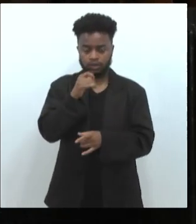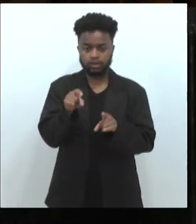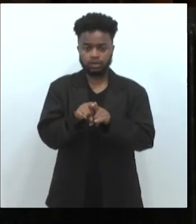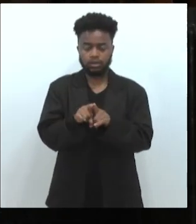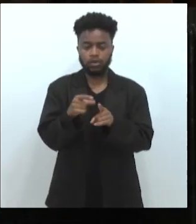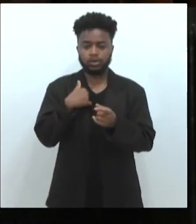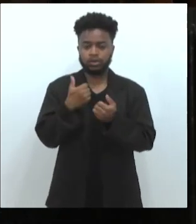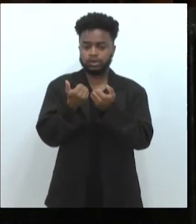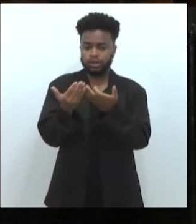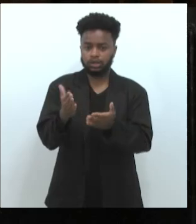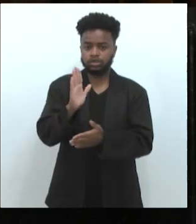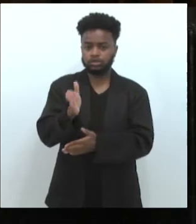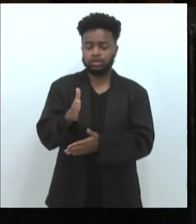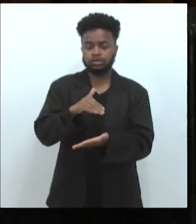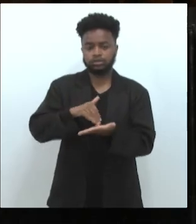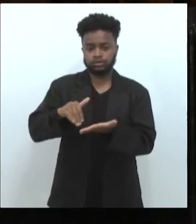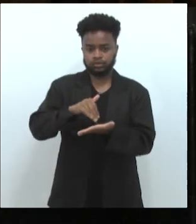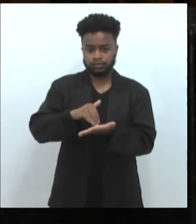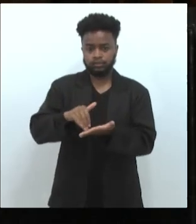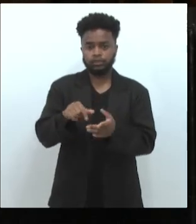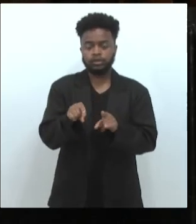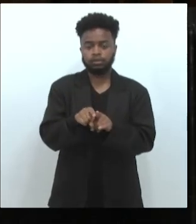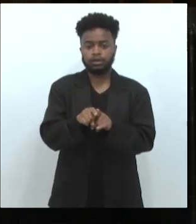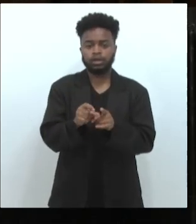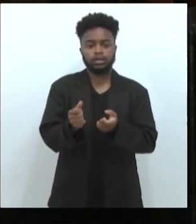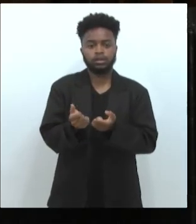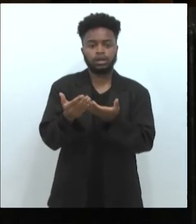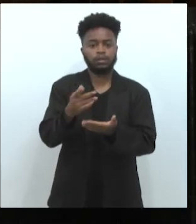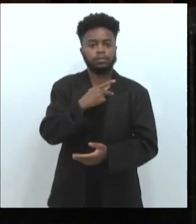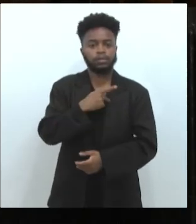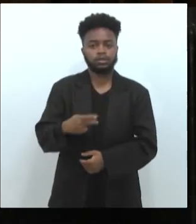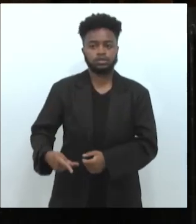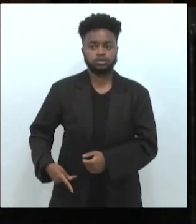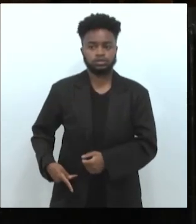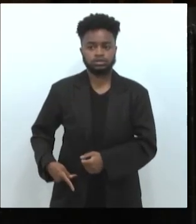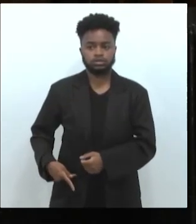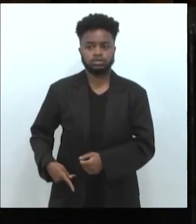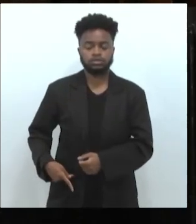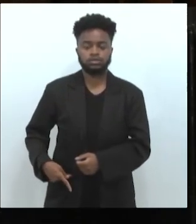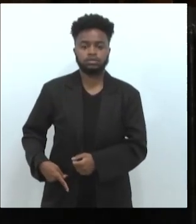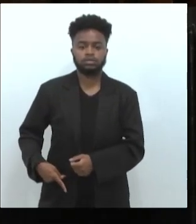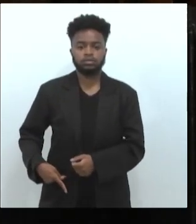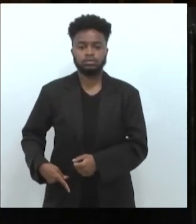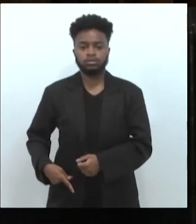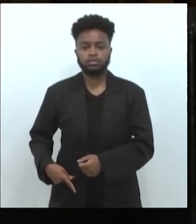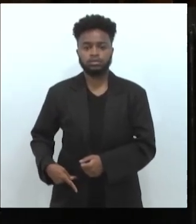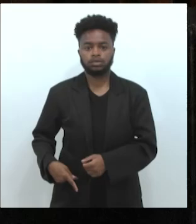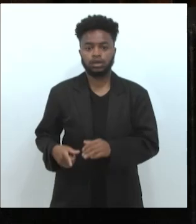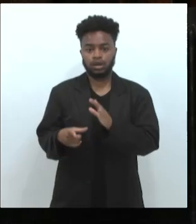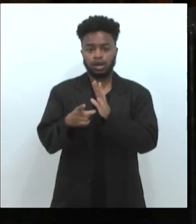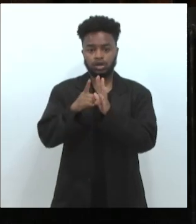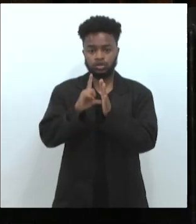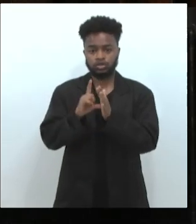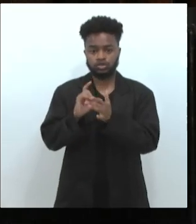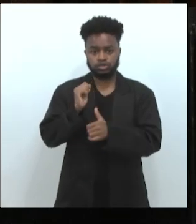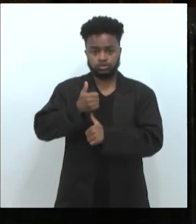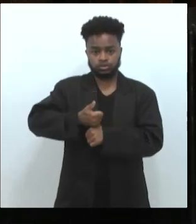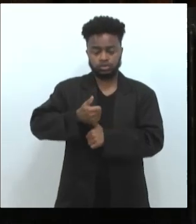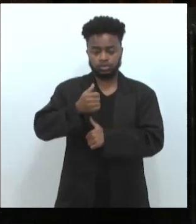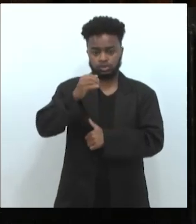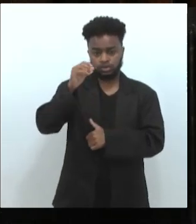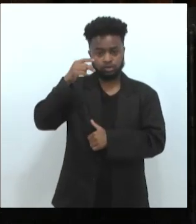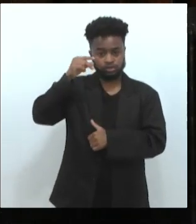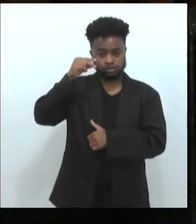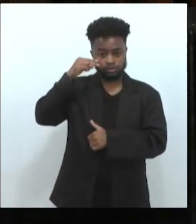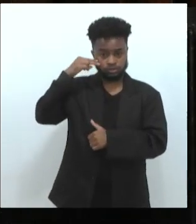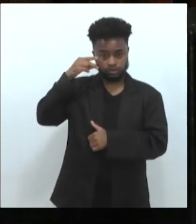entreguei a secretaria da mesa, entreguei na mão da presidente que hora de antecedeu, Tia Ju, mas gostaria que o